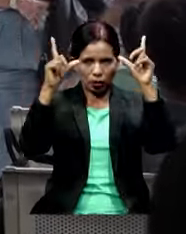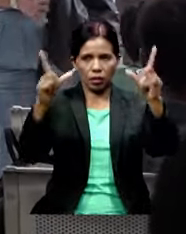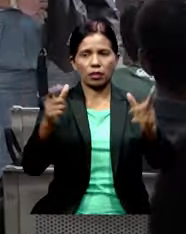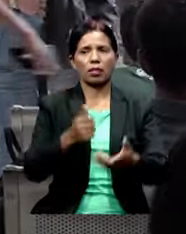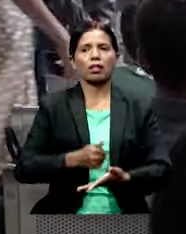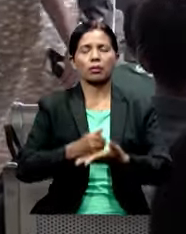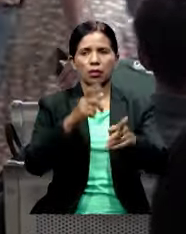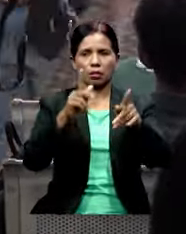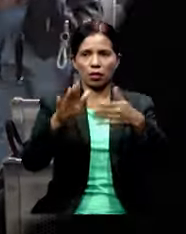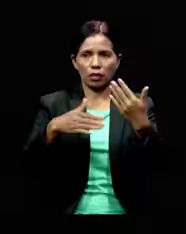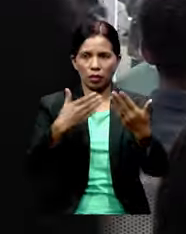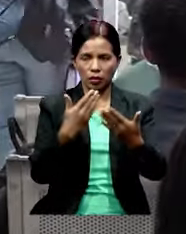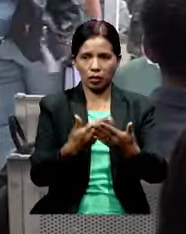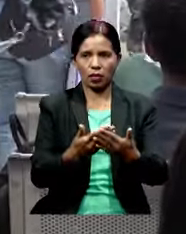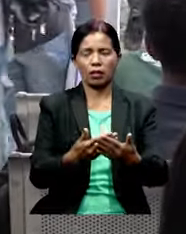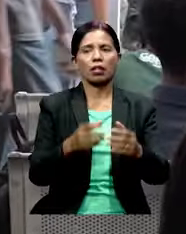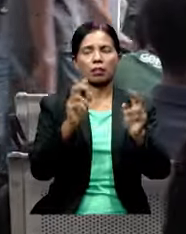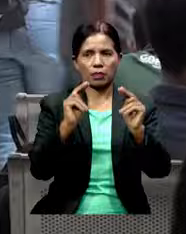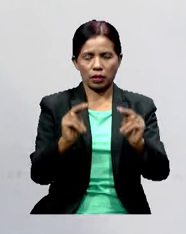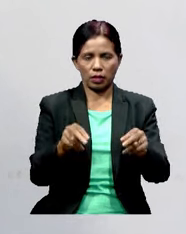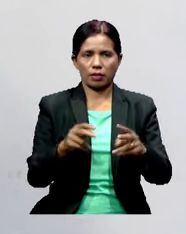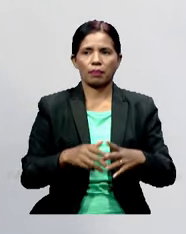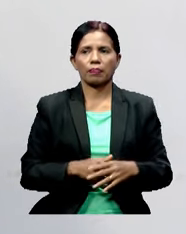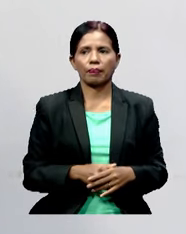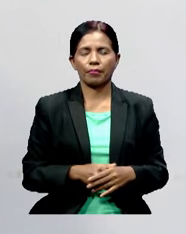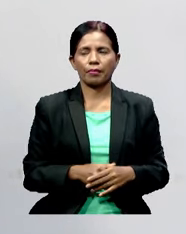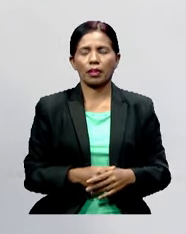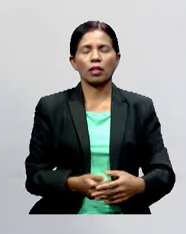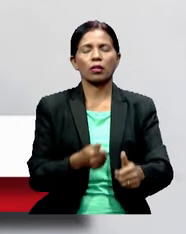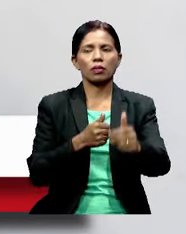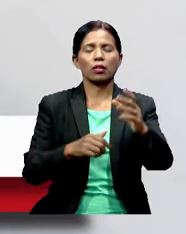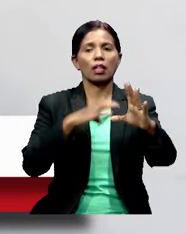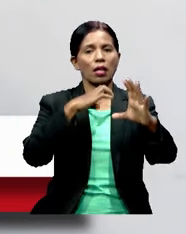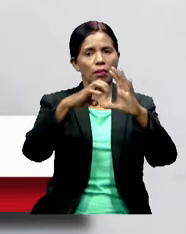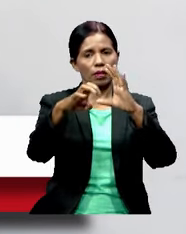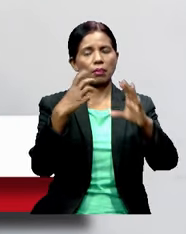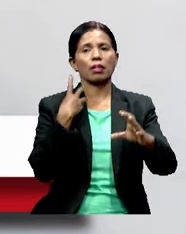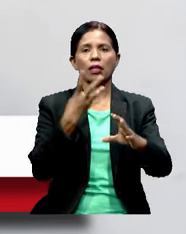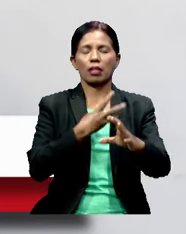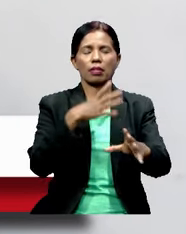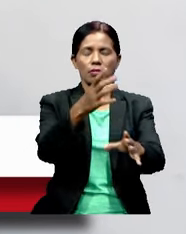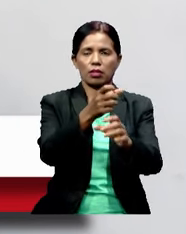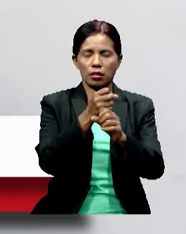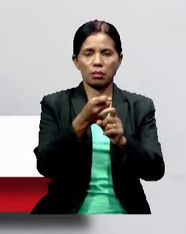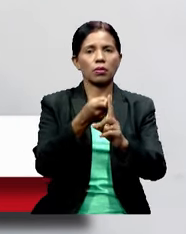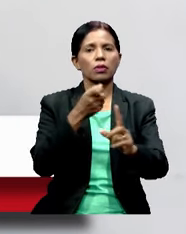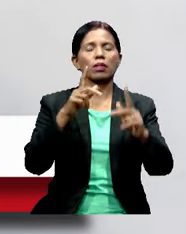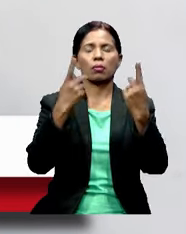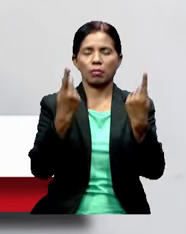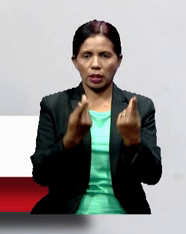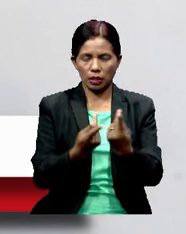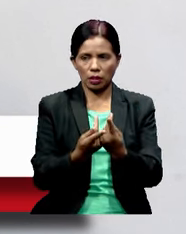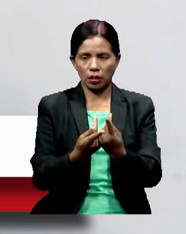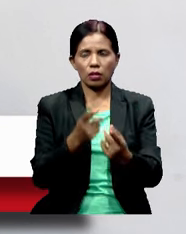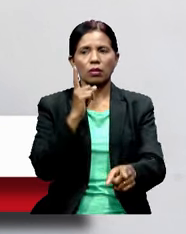atende comunidade nebe precisa. Tire mail nebe macamissimo Rússia Companhia,